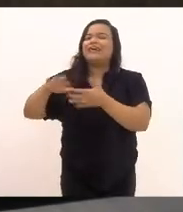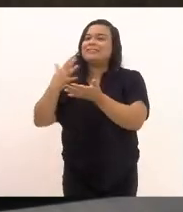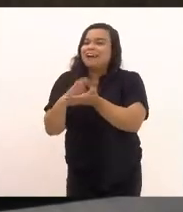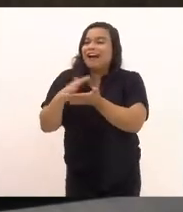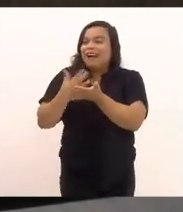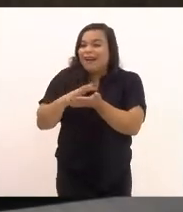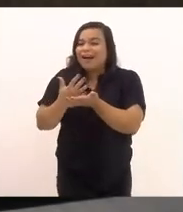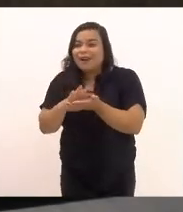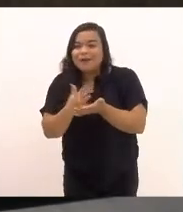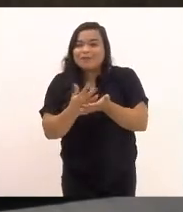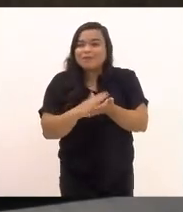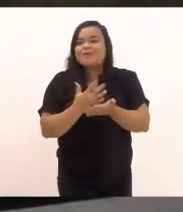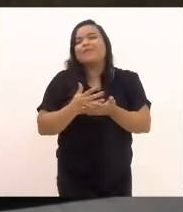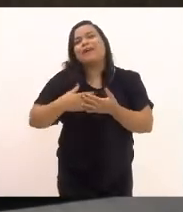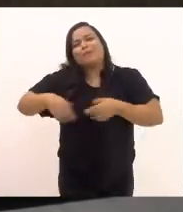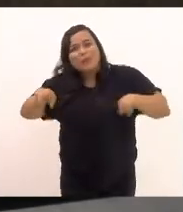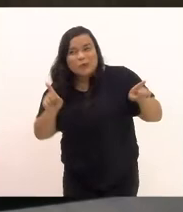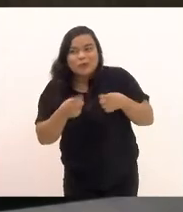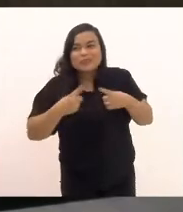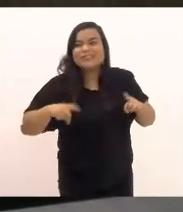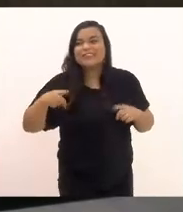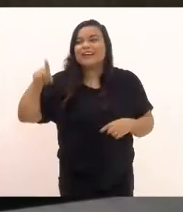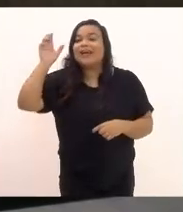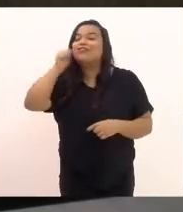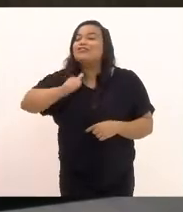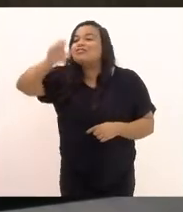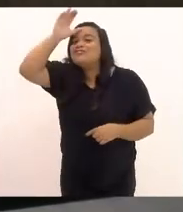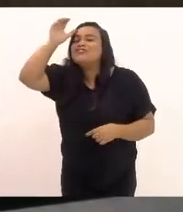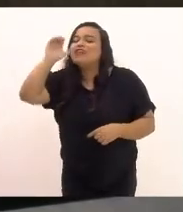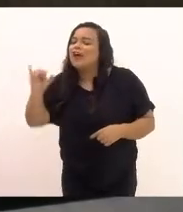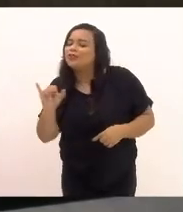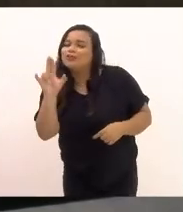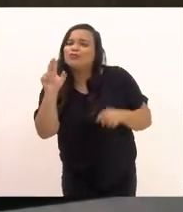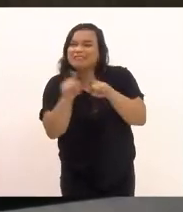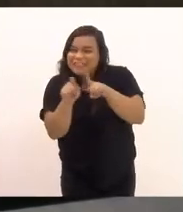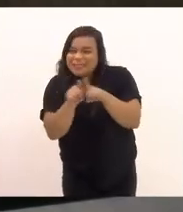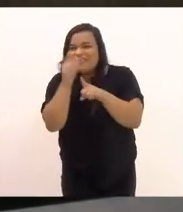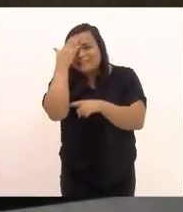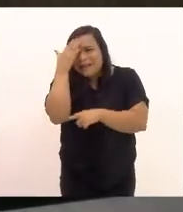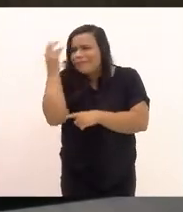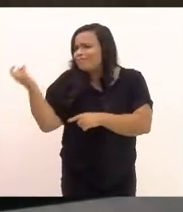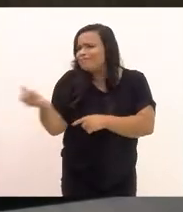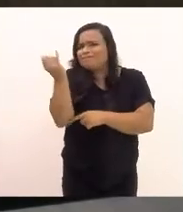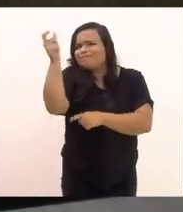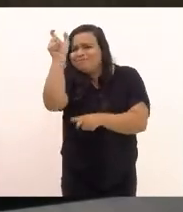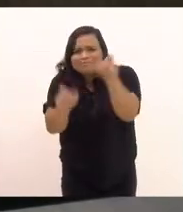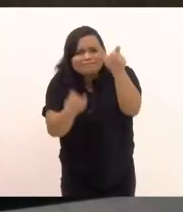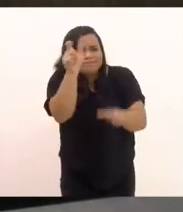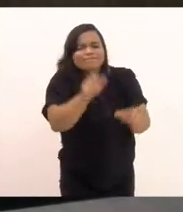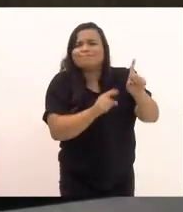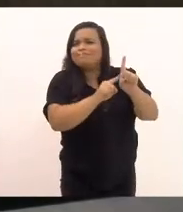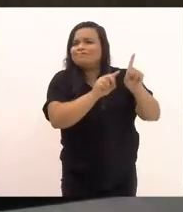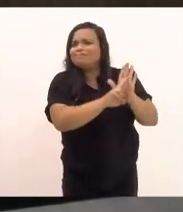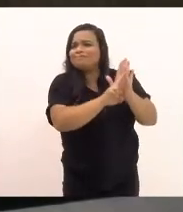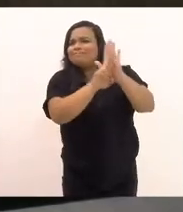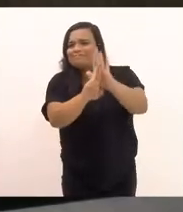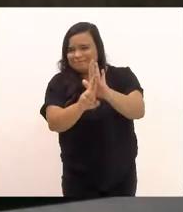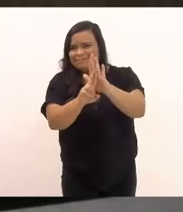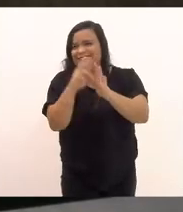Ju já cantou e tudo aqui. A gente sabe a importância dessas figuras, né,